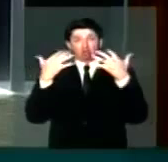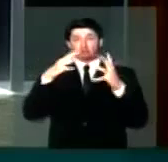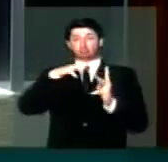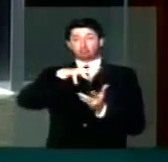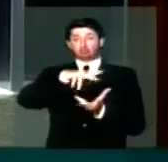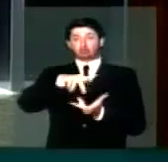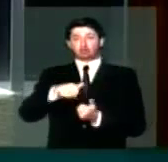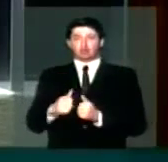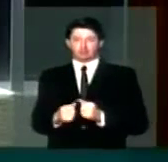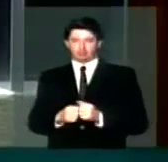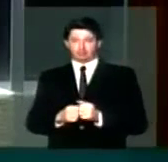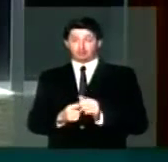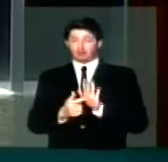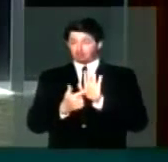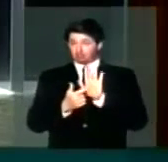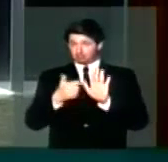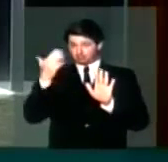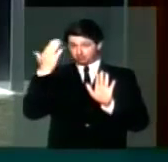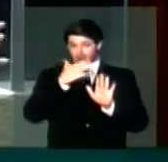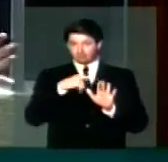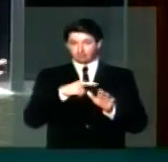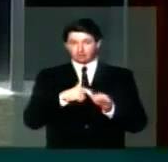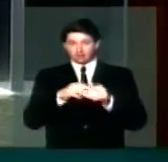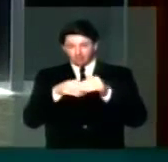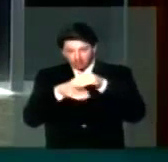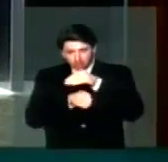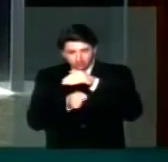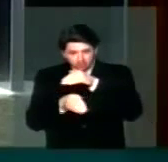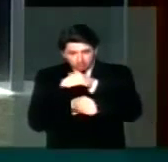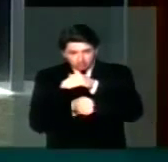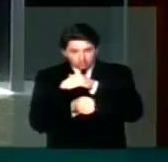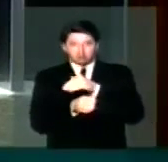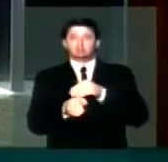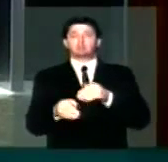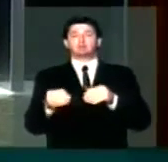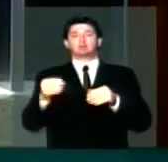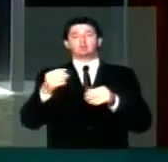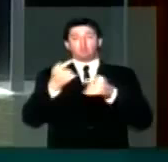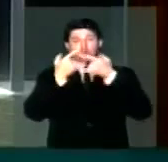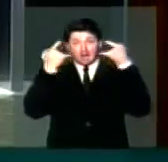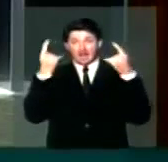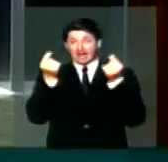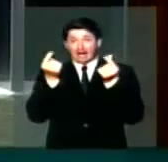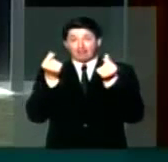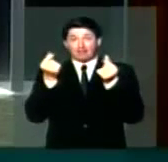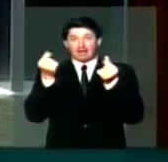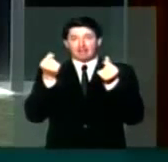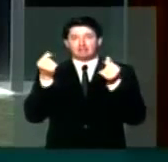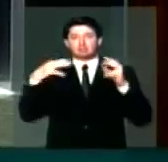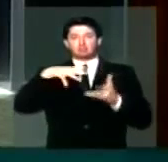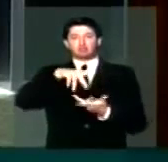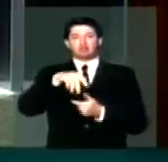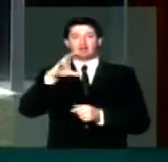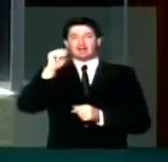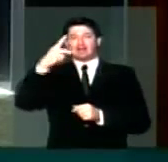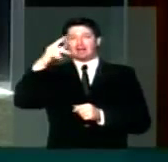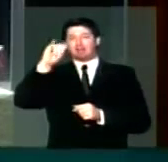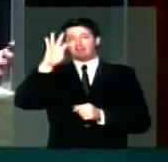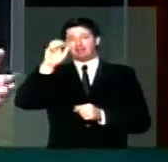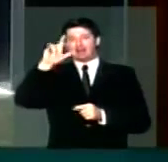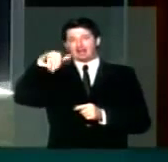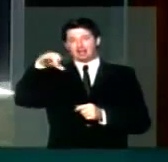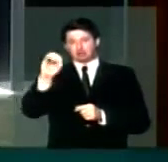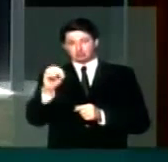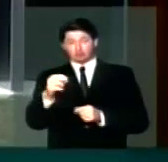mundial que revela os subterrâneos do capitalismo financeiro internacional. Eu